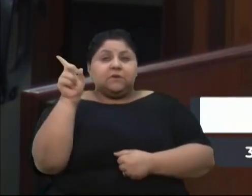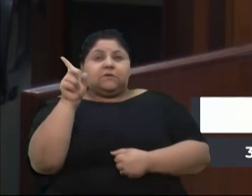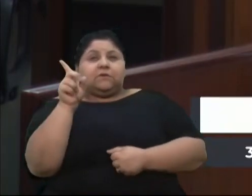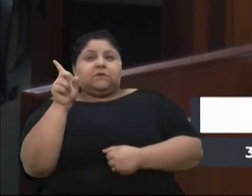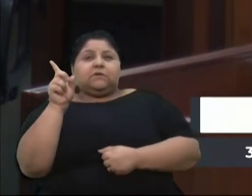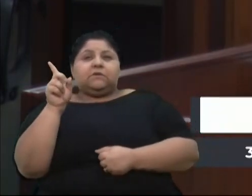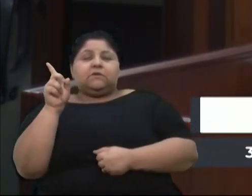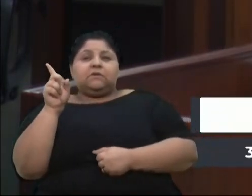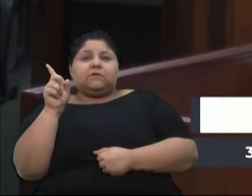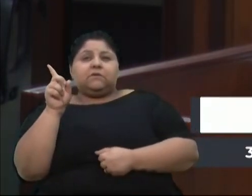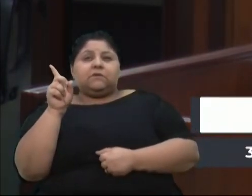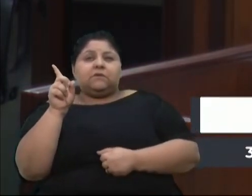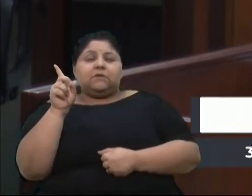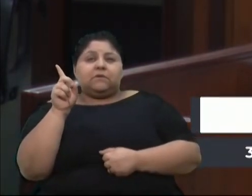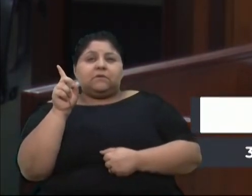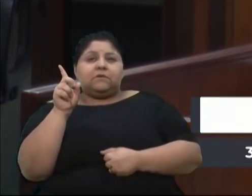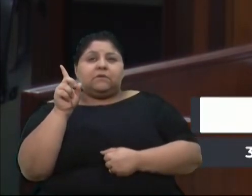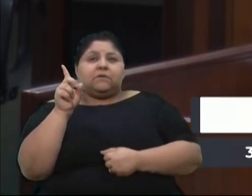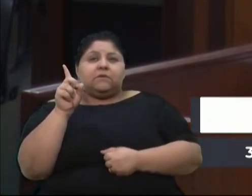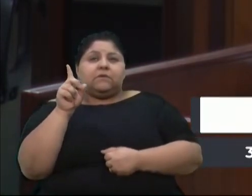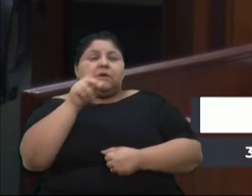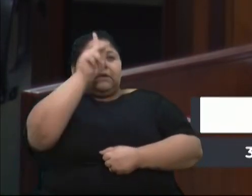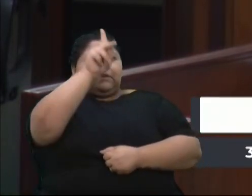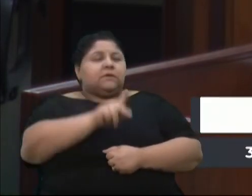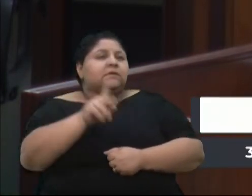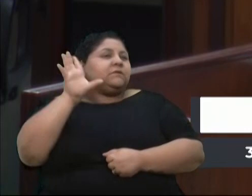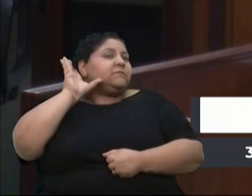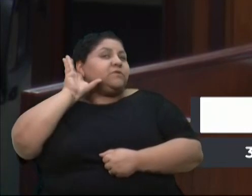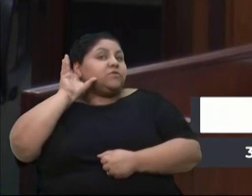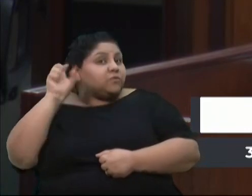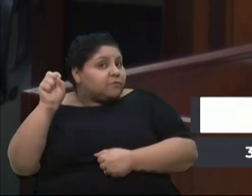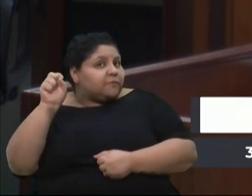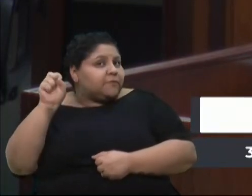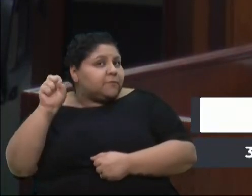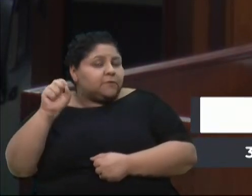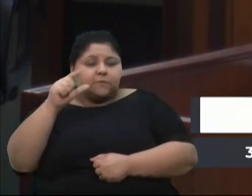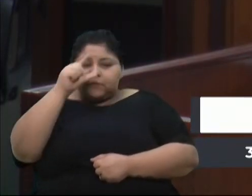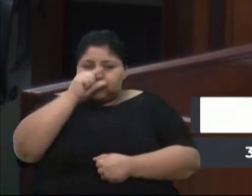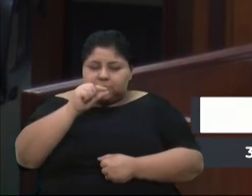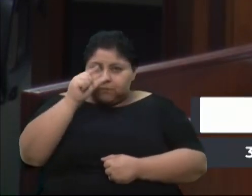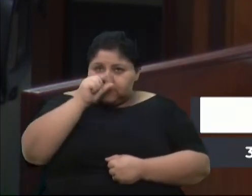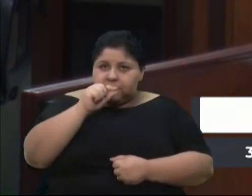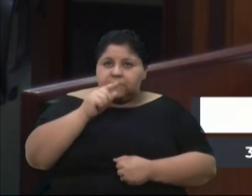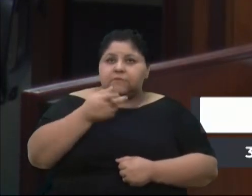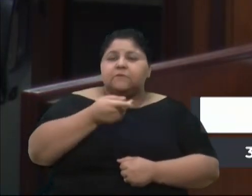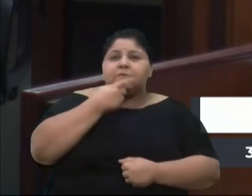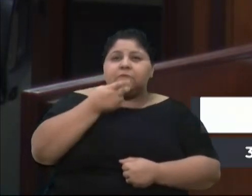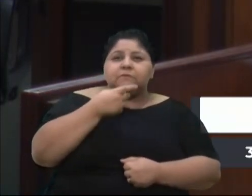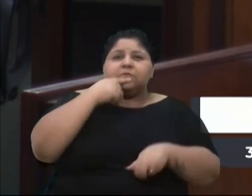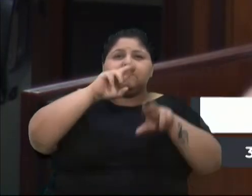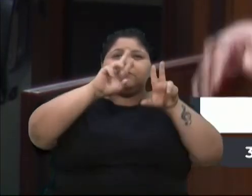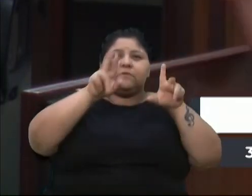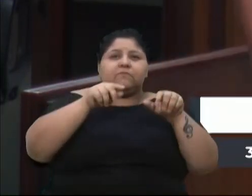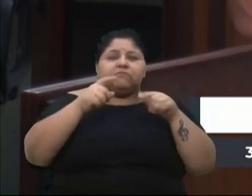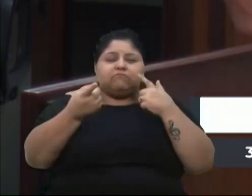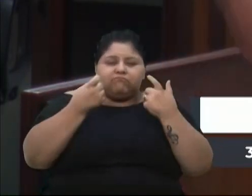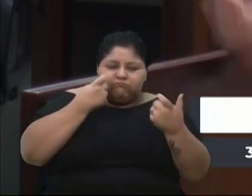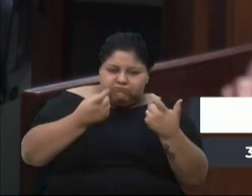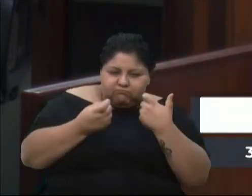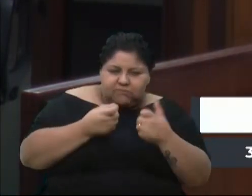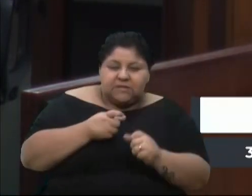Souza, o pessoal ouviu o Fantinel. O Fantinel falou sobre a preocupação, que